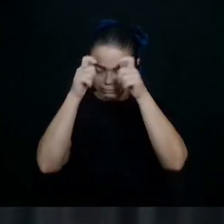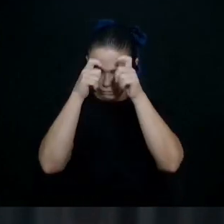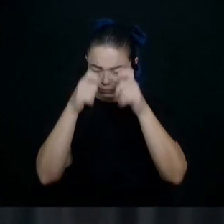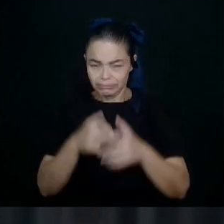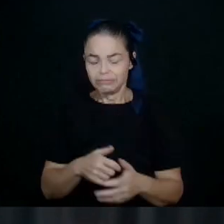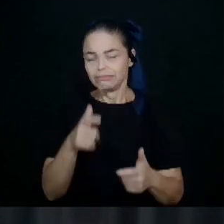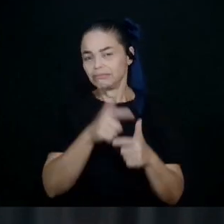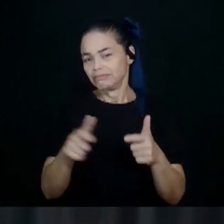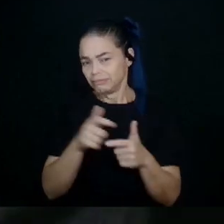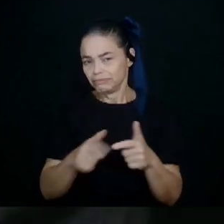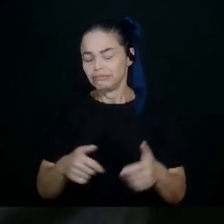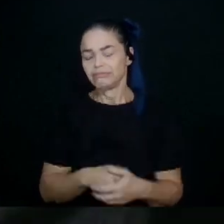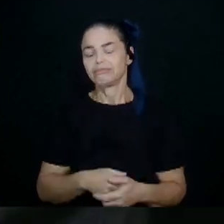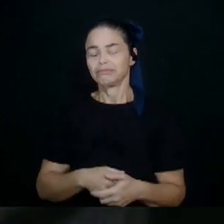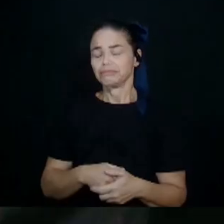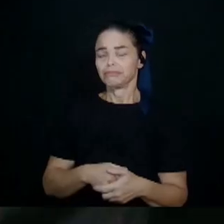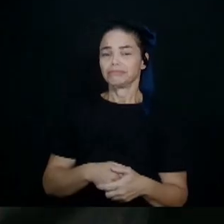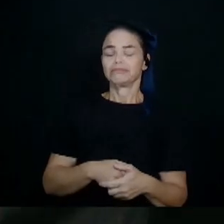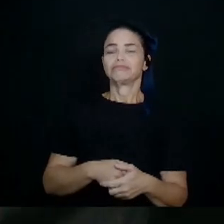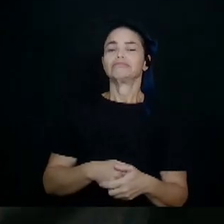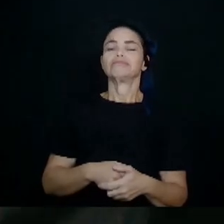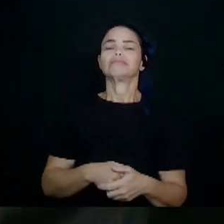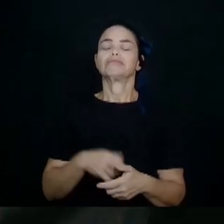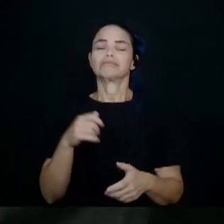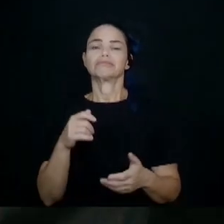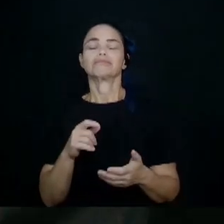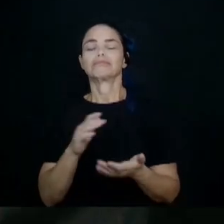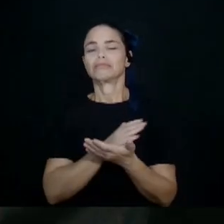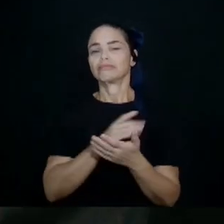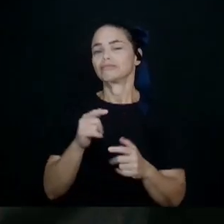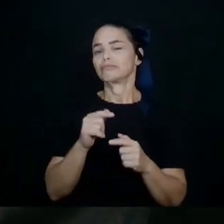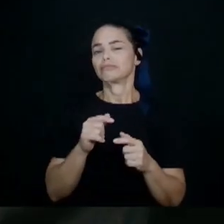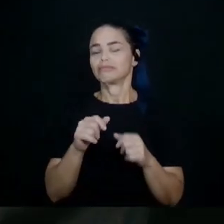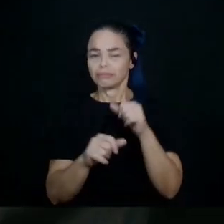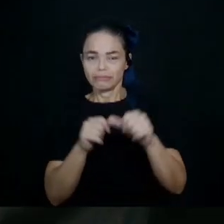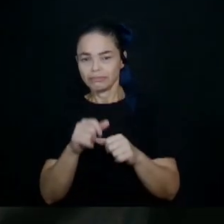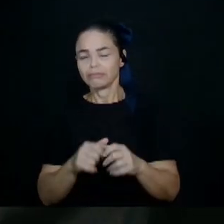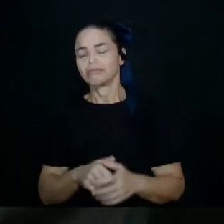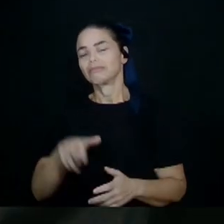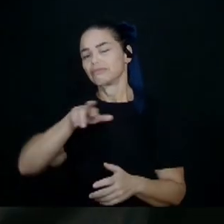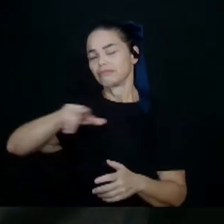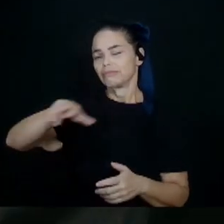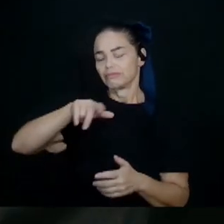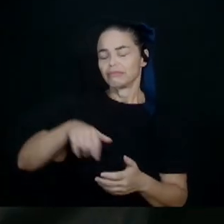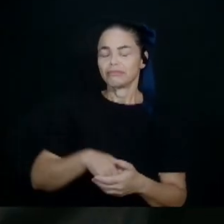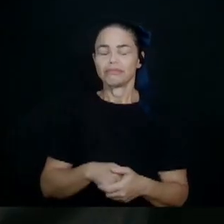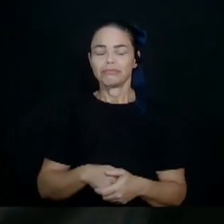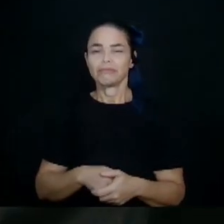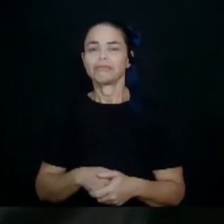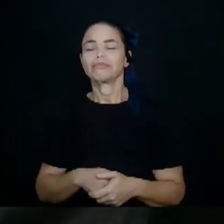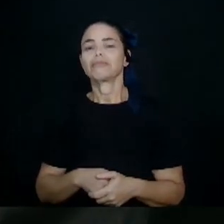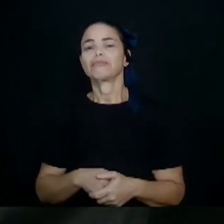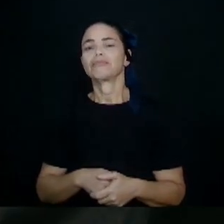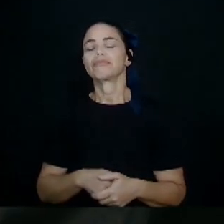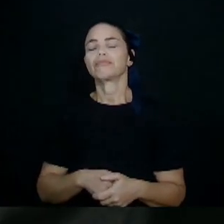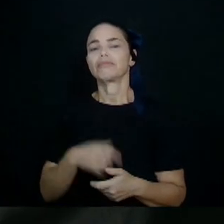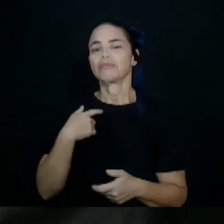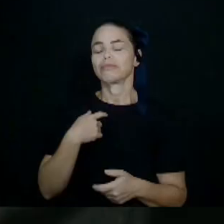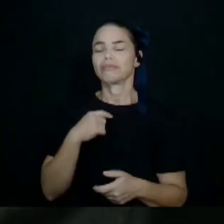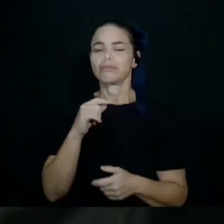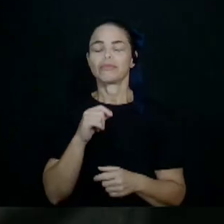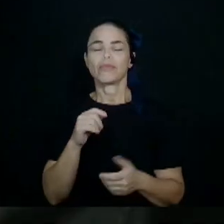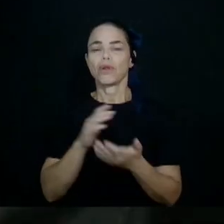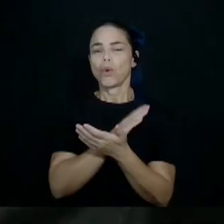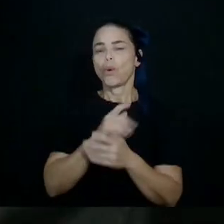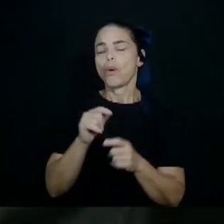Agora, doutora, pequenas mudanças, né, já fazem a diferença. Quando a gente fala em pequenas mudanças, o simples